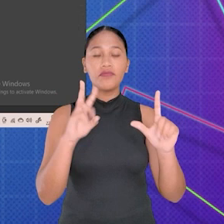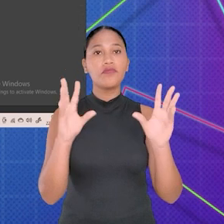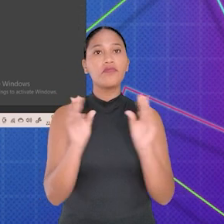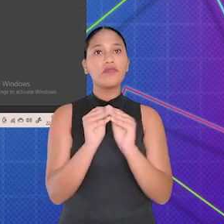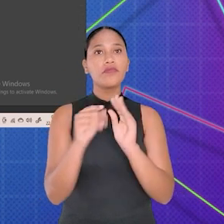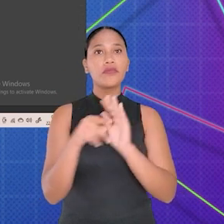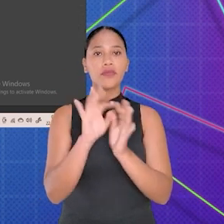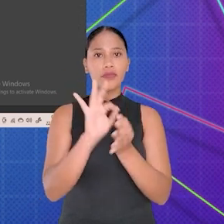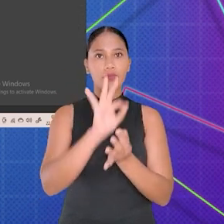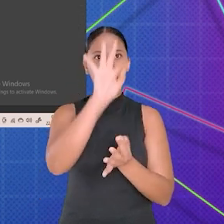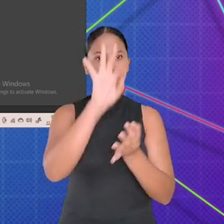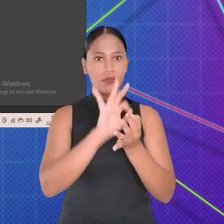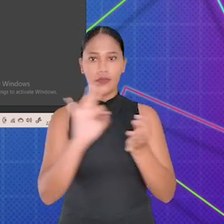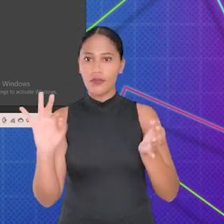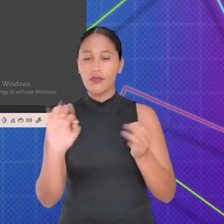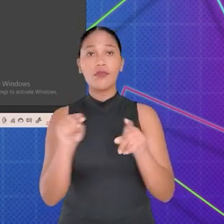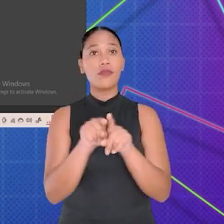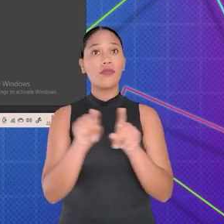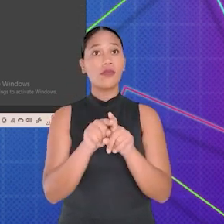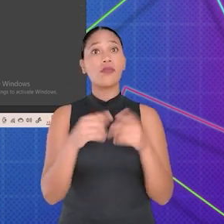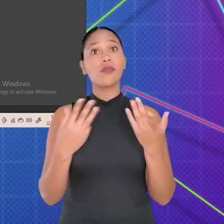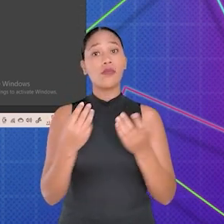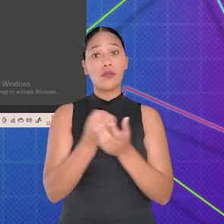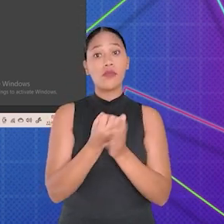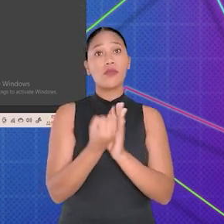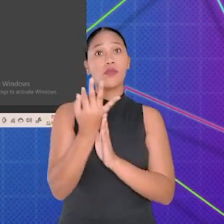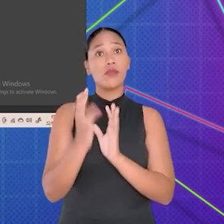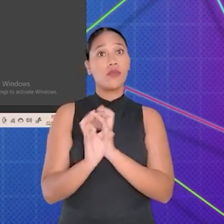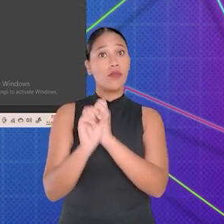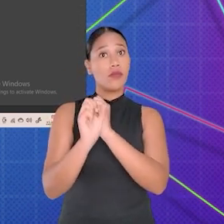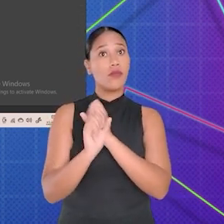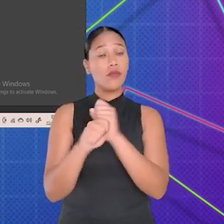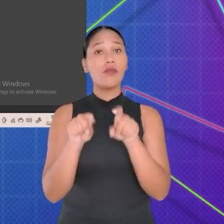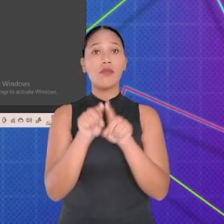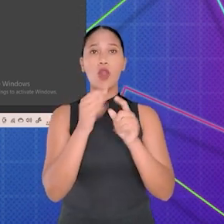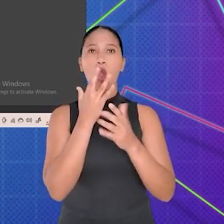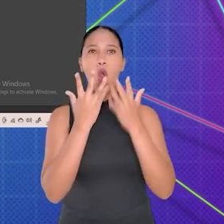as propriedades do projeto, clique em Criar Projeto. Agora você